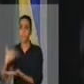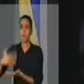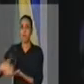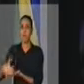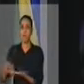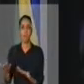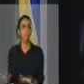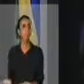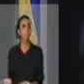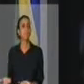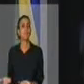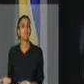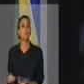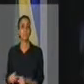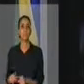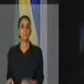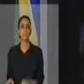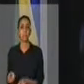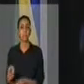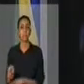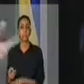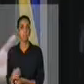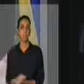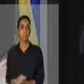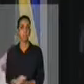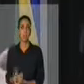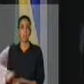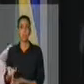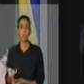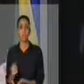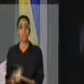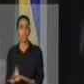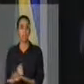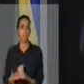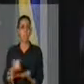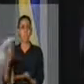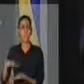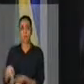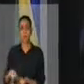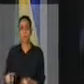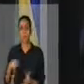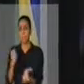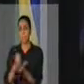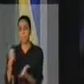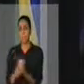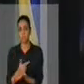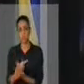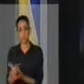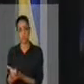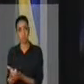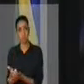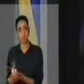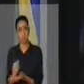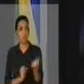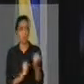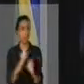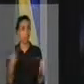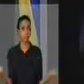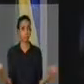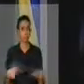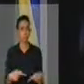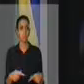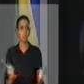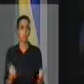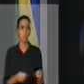altamente conhecidos, mas que não têm patente, portanto, podem ser fabricados por qualquer um, e a concorrência faz com que o preço seja